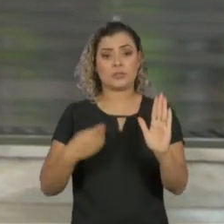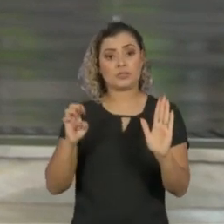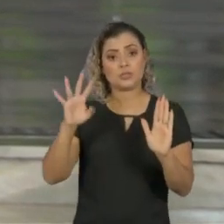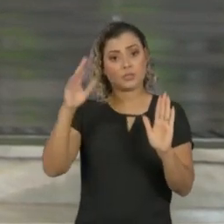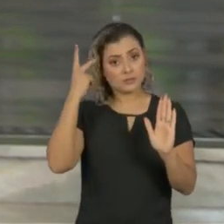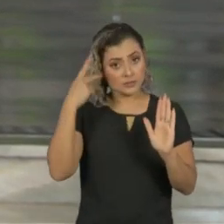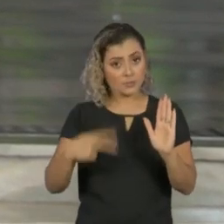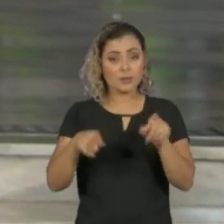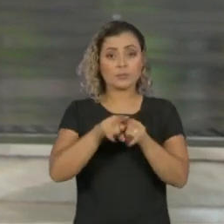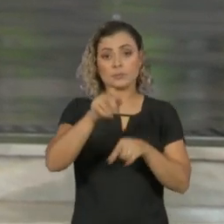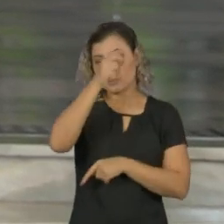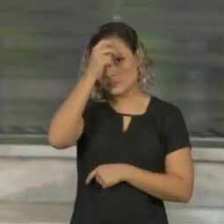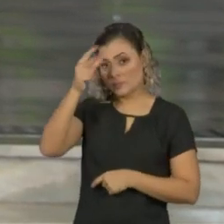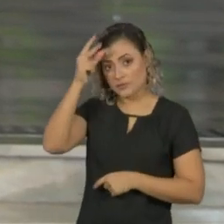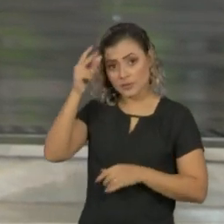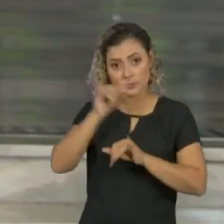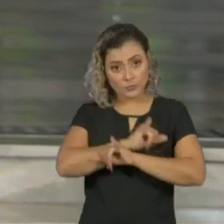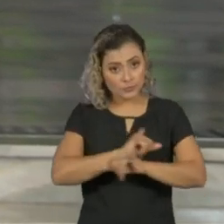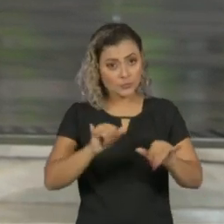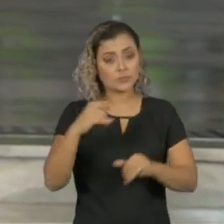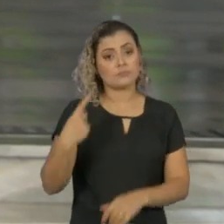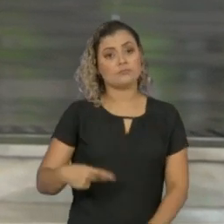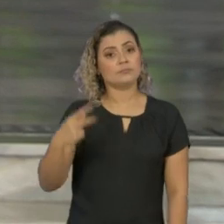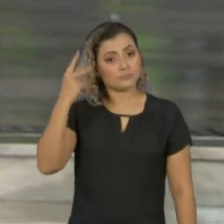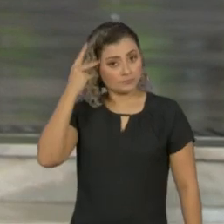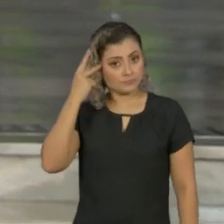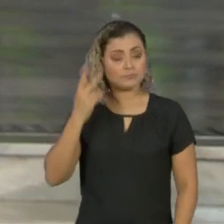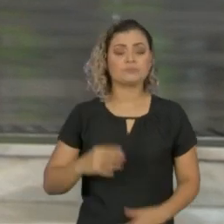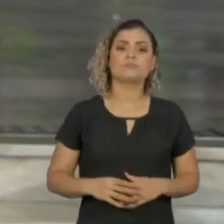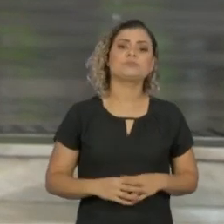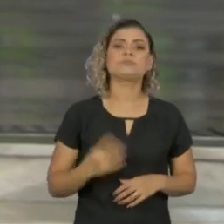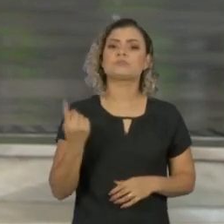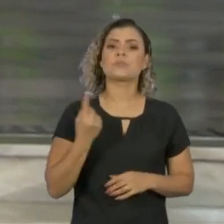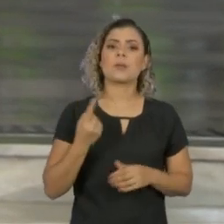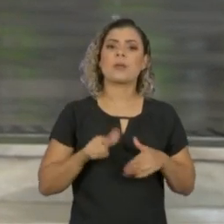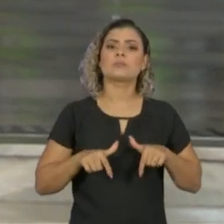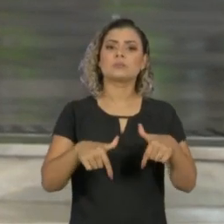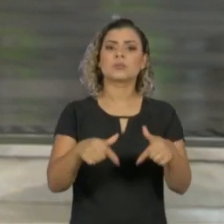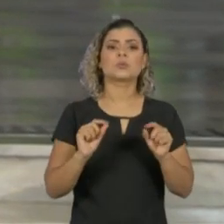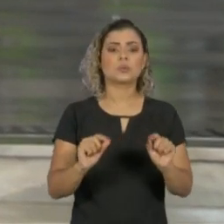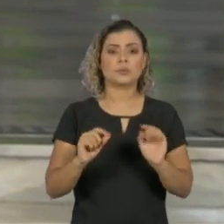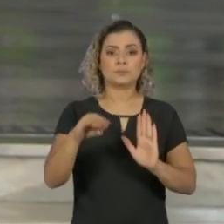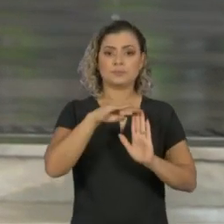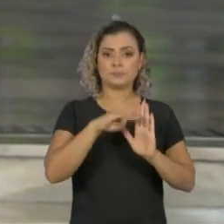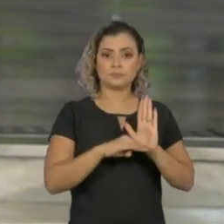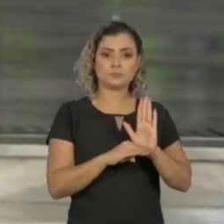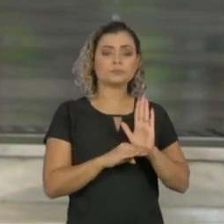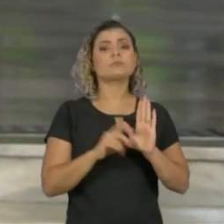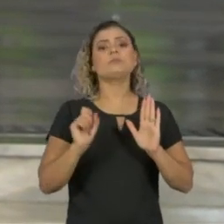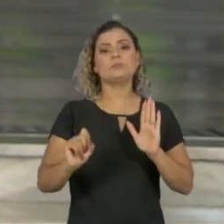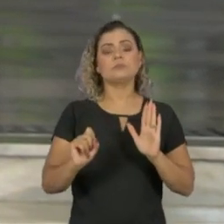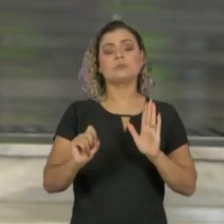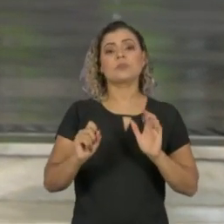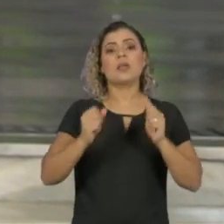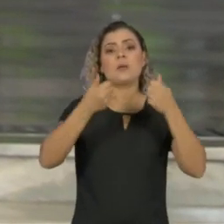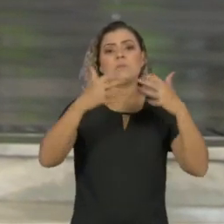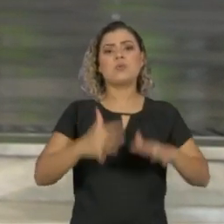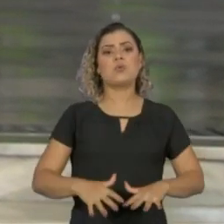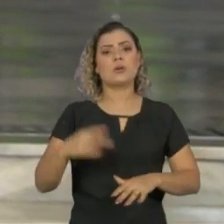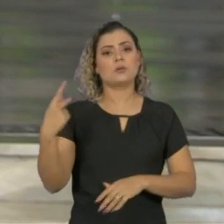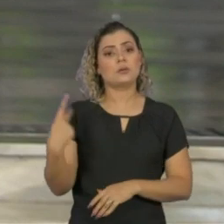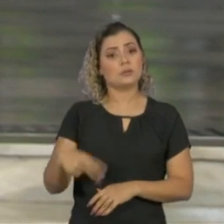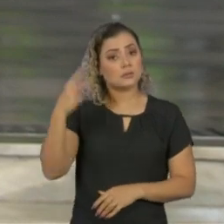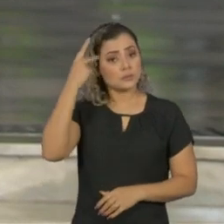Paulo e pela Prefeitura da cidade de São Paulo. Primeira medida, o reconhecimento do estado de calamidade pública no estado de São